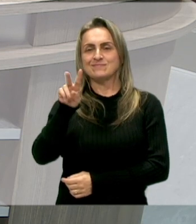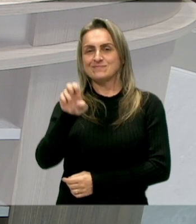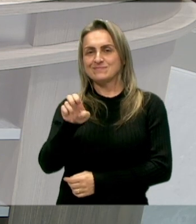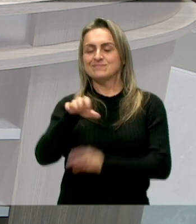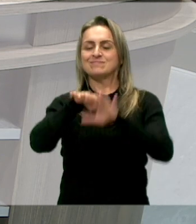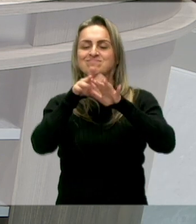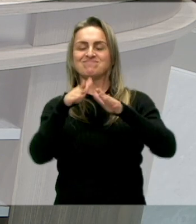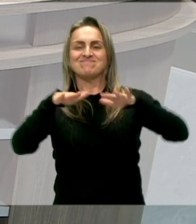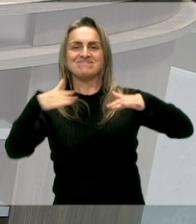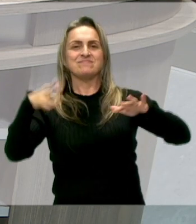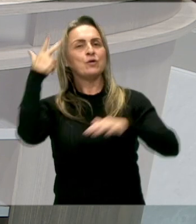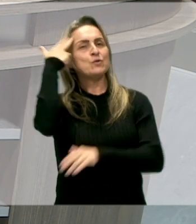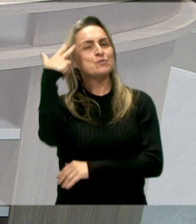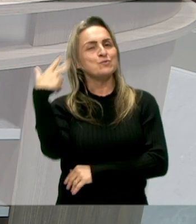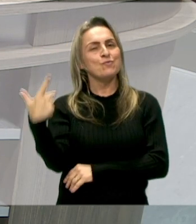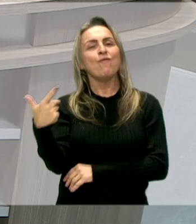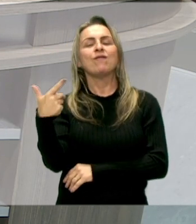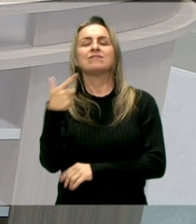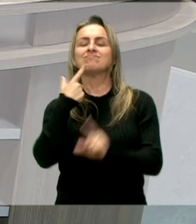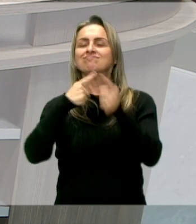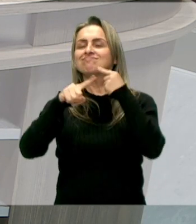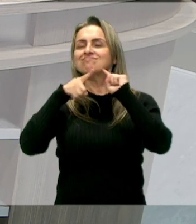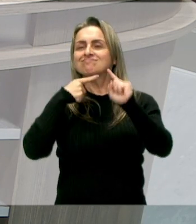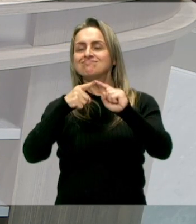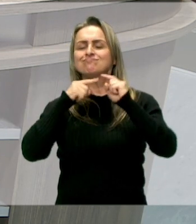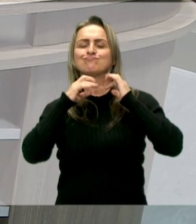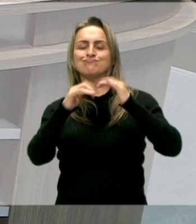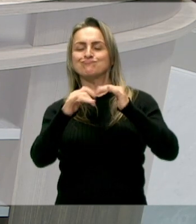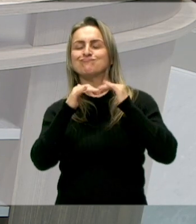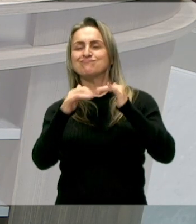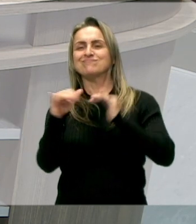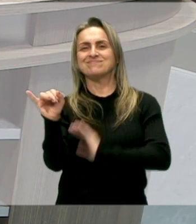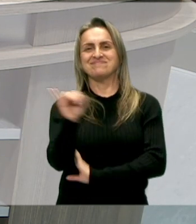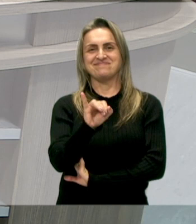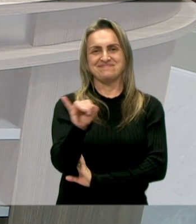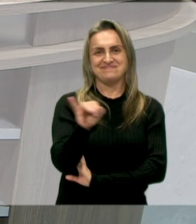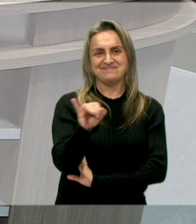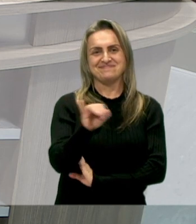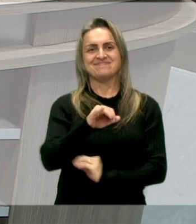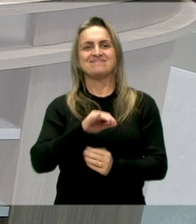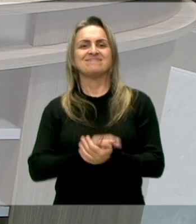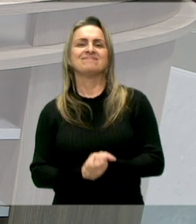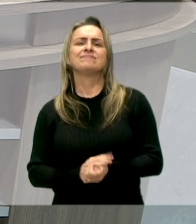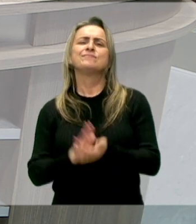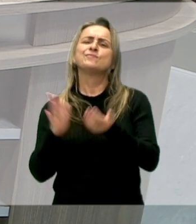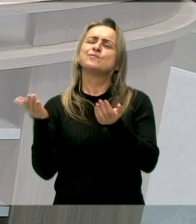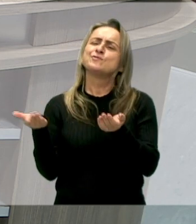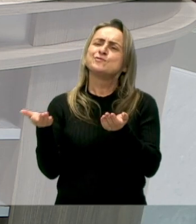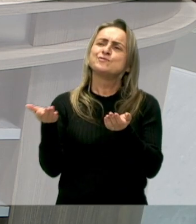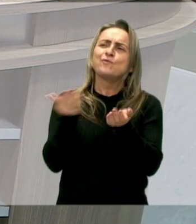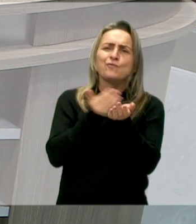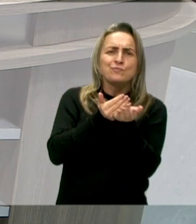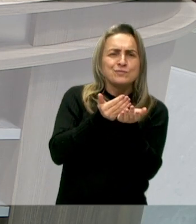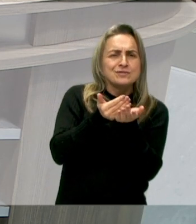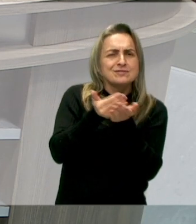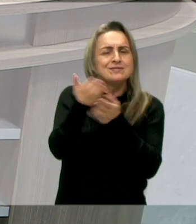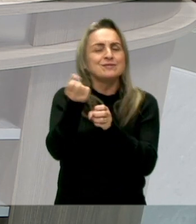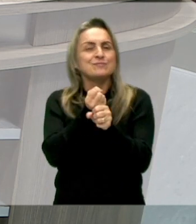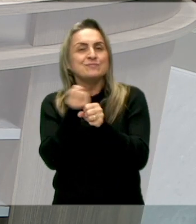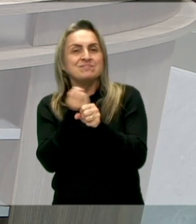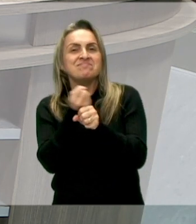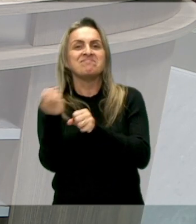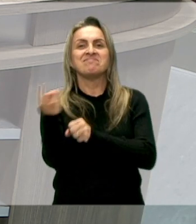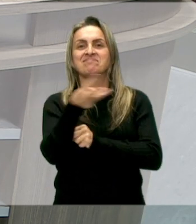Histórias da Música Instrumental em Itajaí. A gente começou lá nos anos 30 e você, né, deu um pequeno,